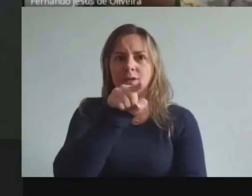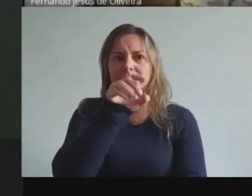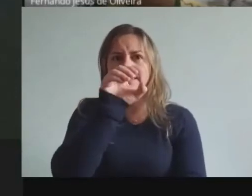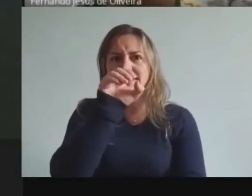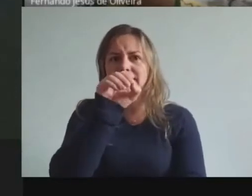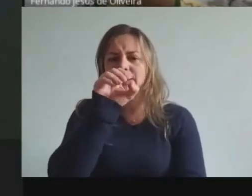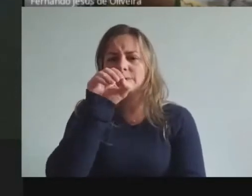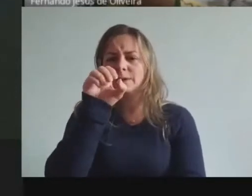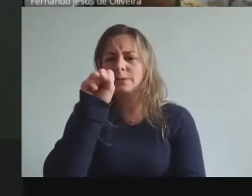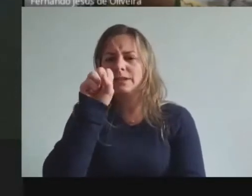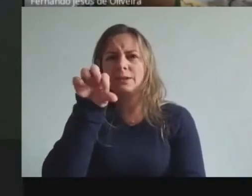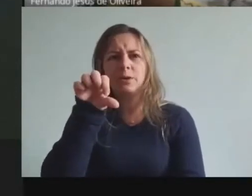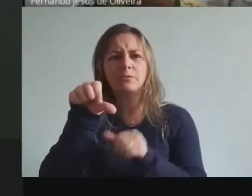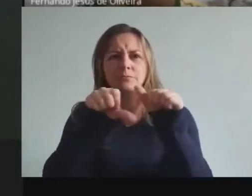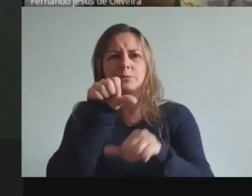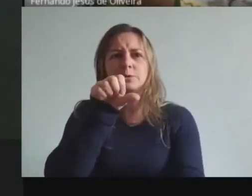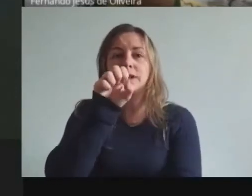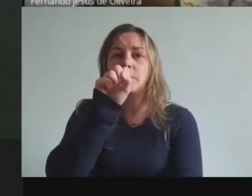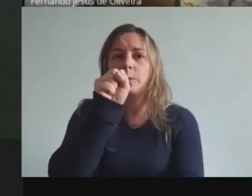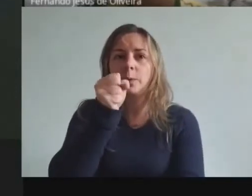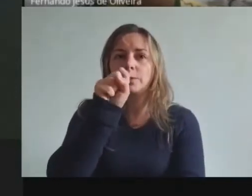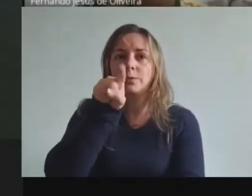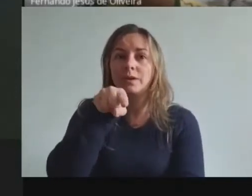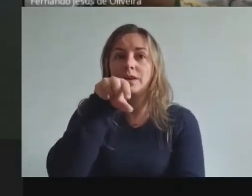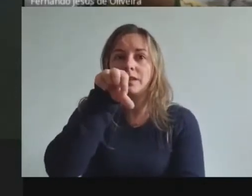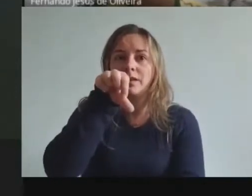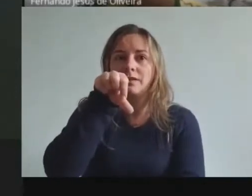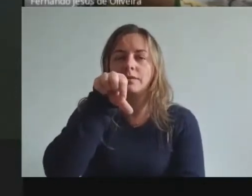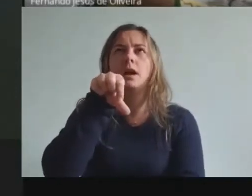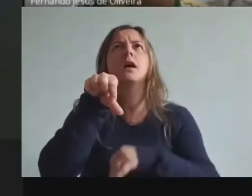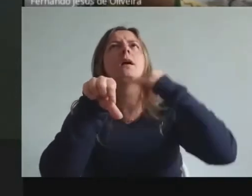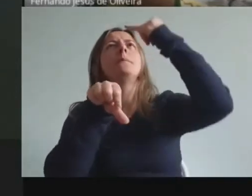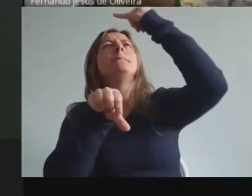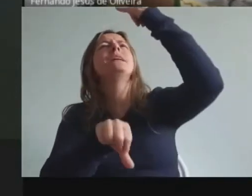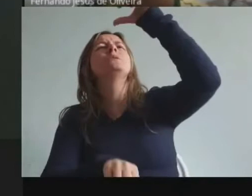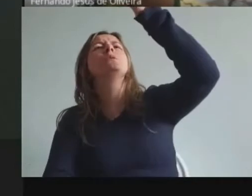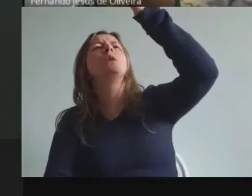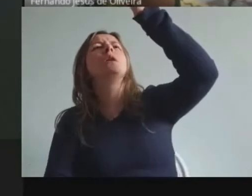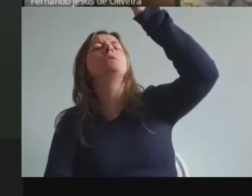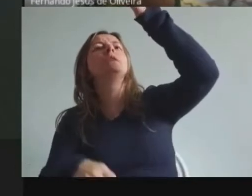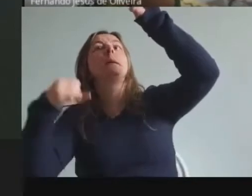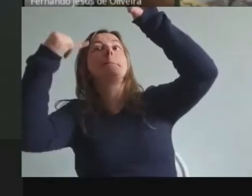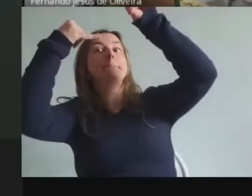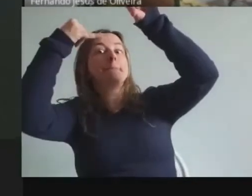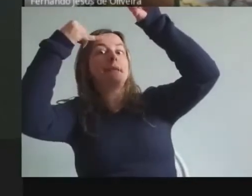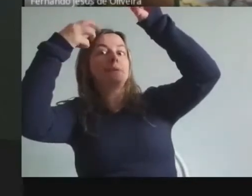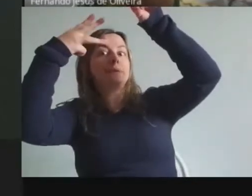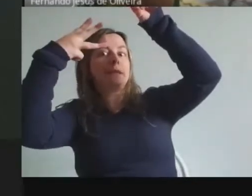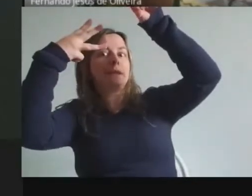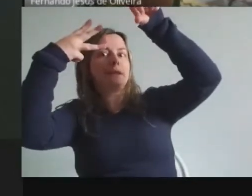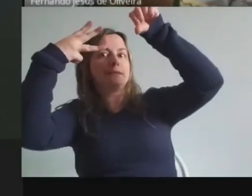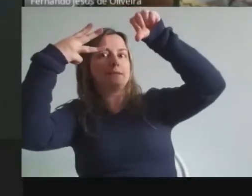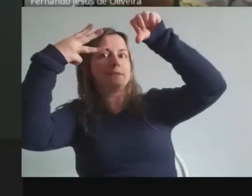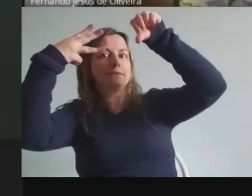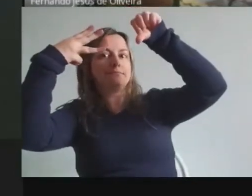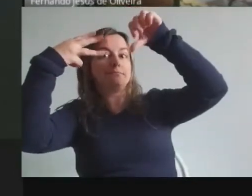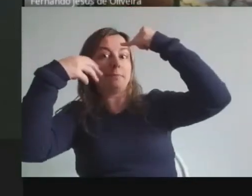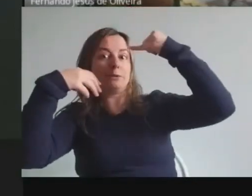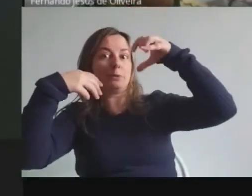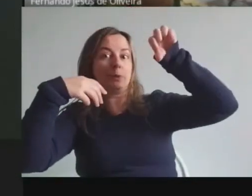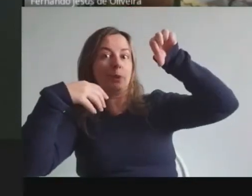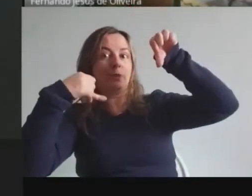1, 2, 3 casas. Menos 9 diminuiu 3, menos 12. Então, cuidado,